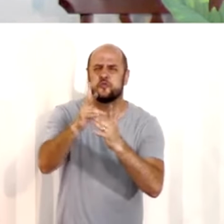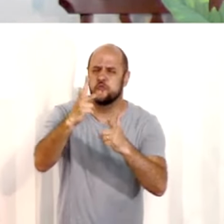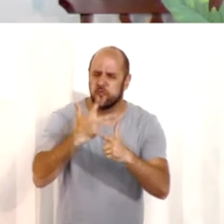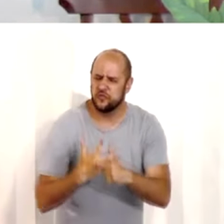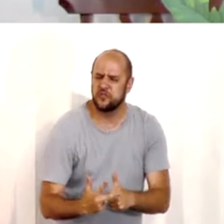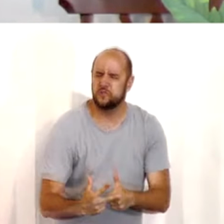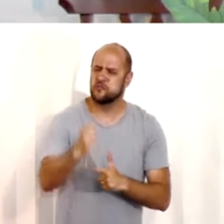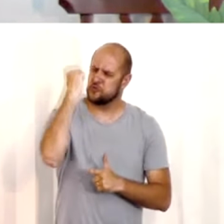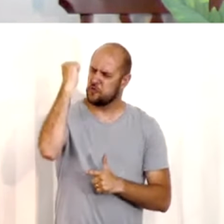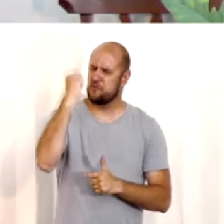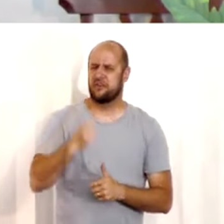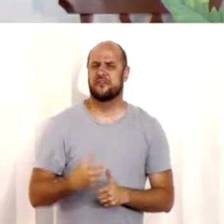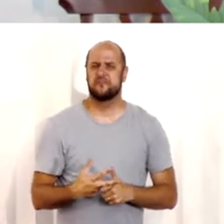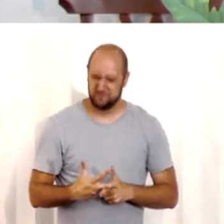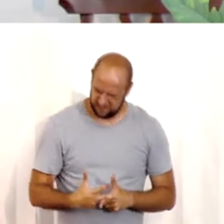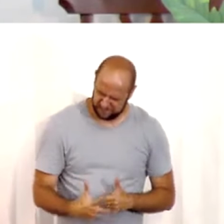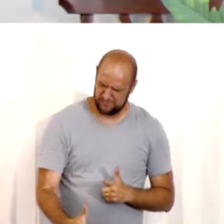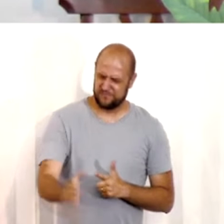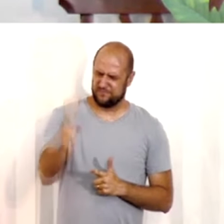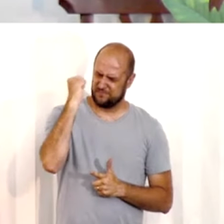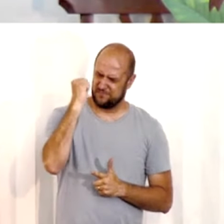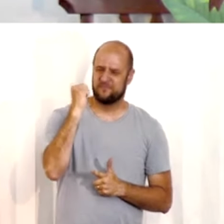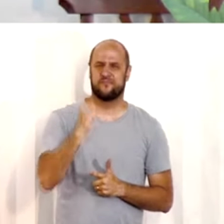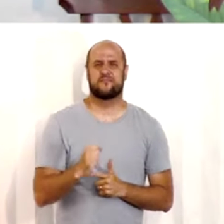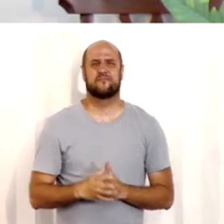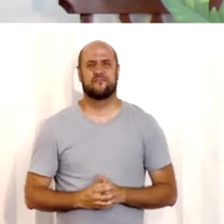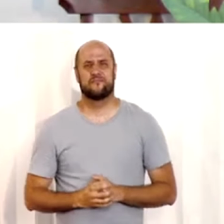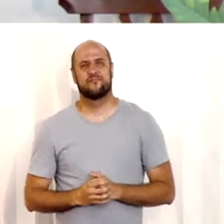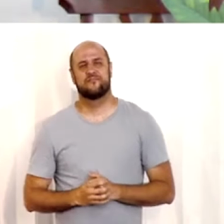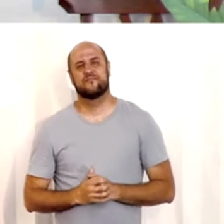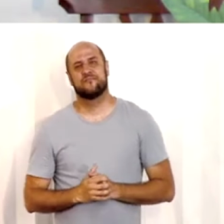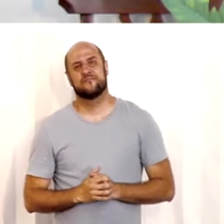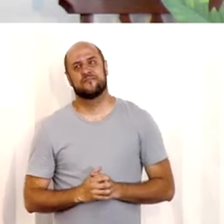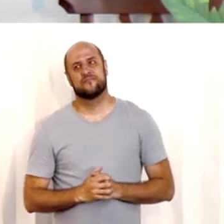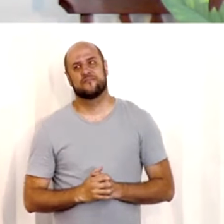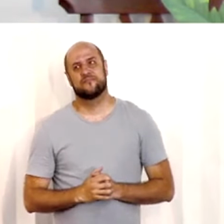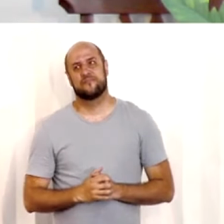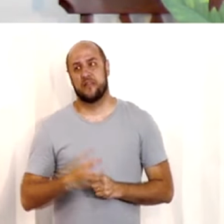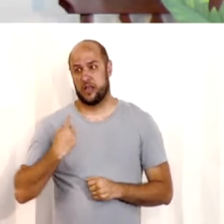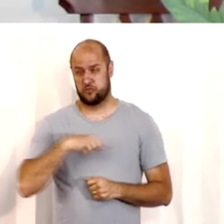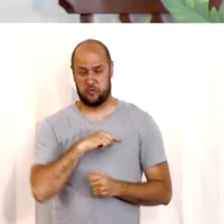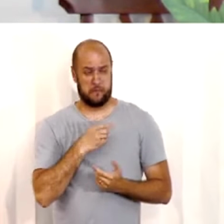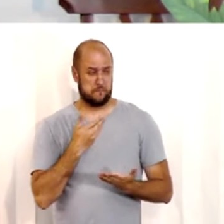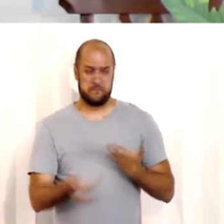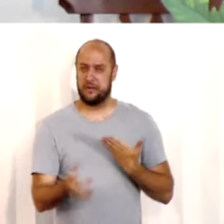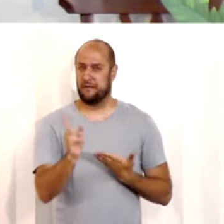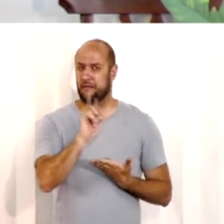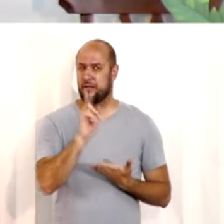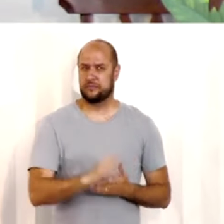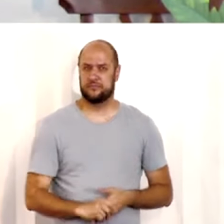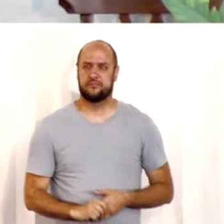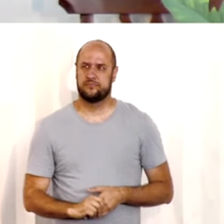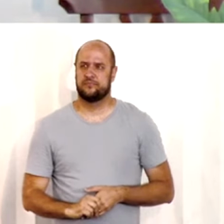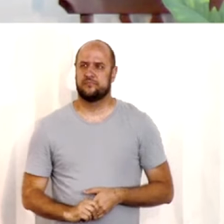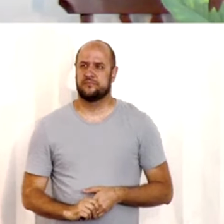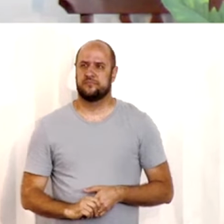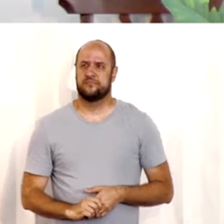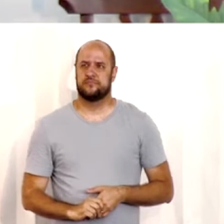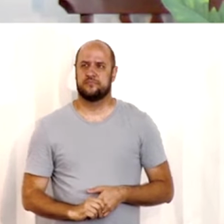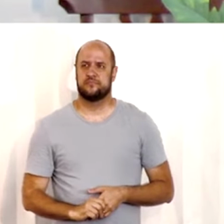venceu, venceu, para que nós não sejamos derrotados pelos obstáculos,